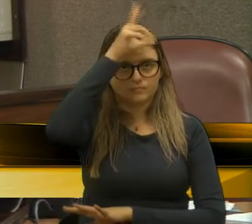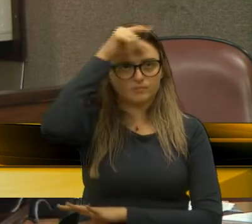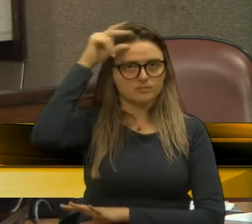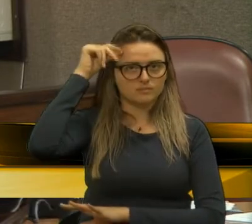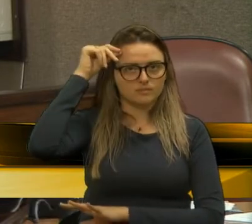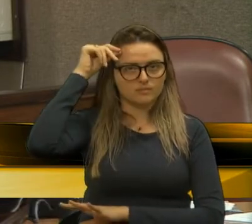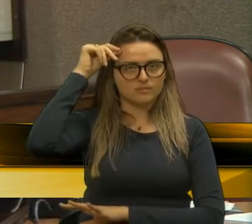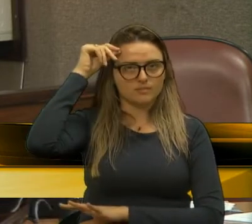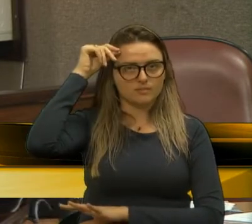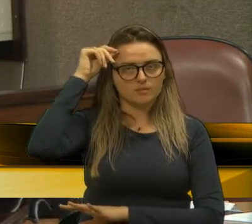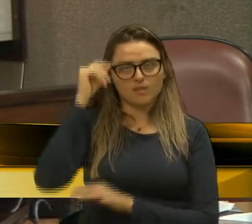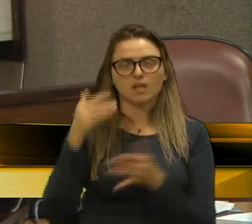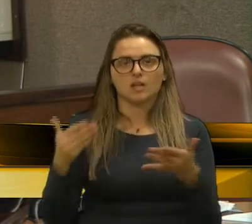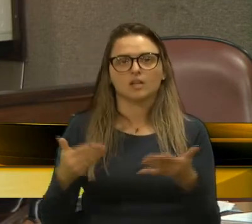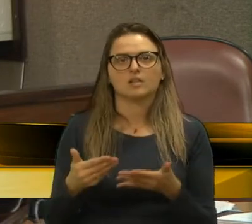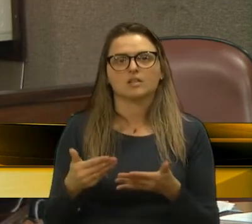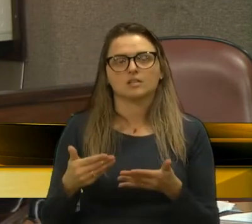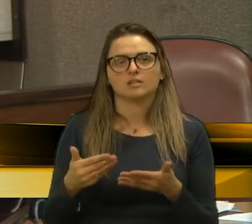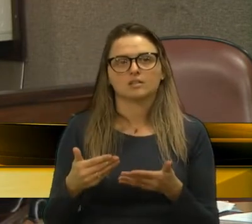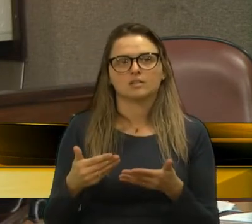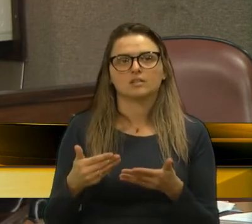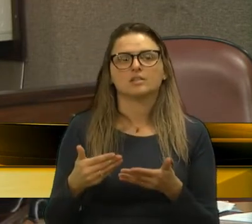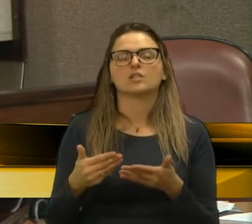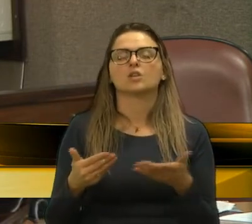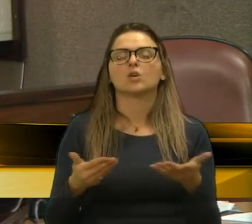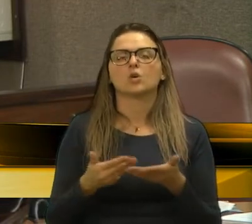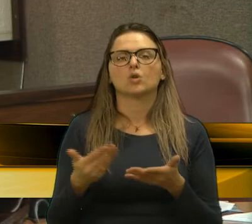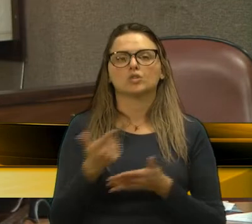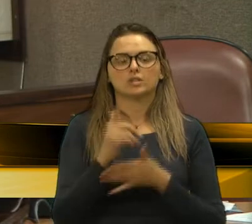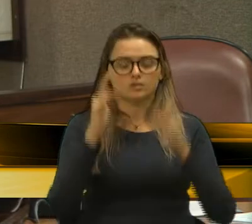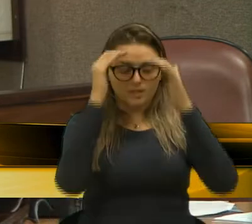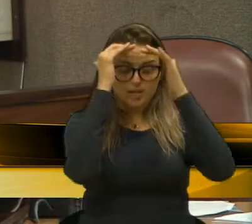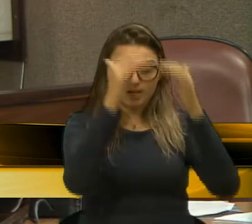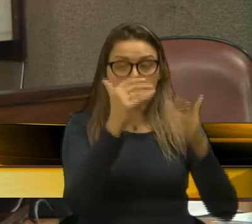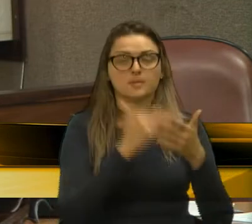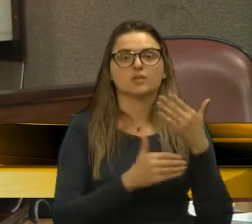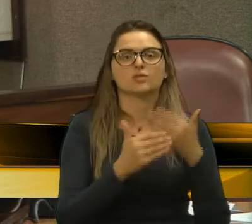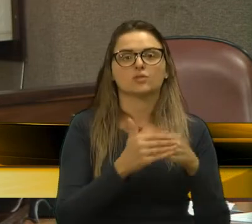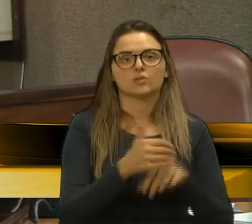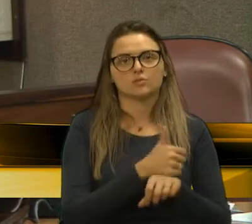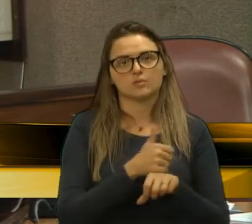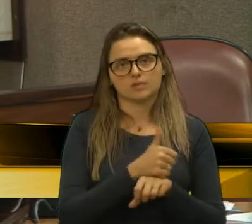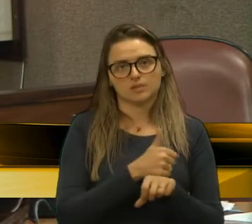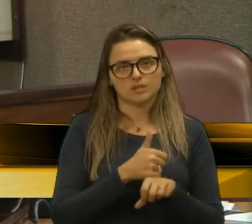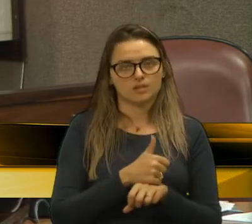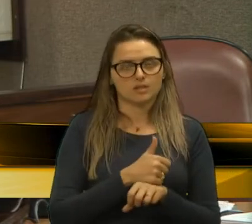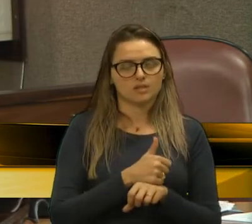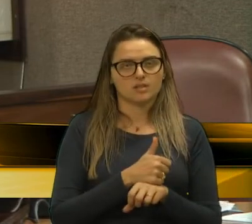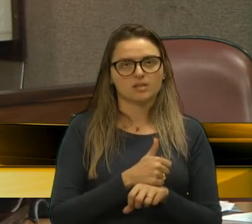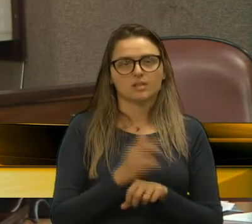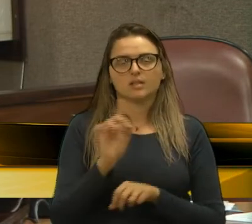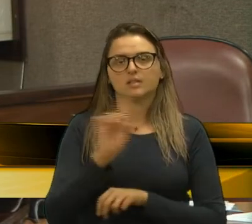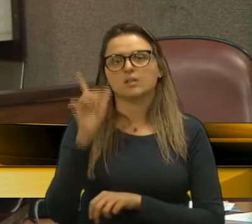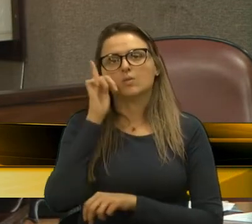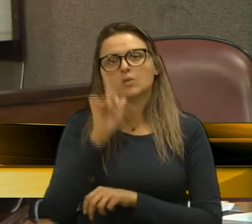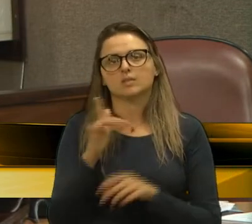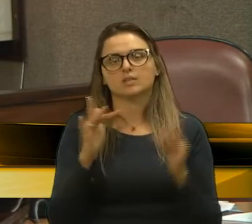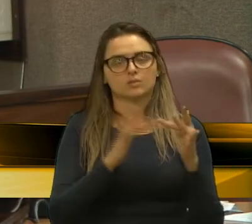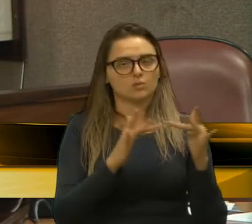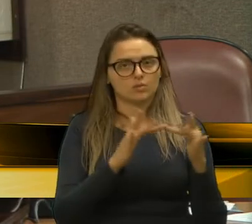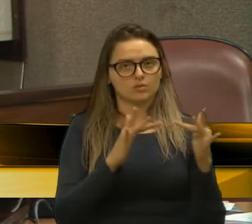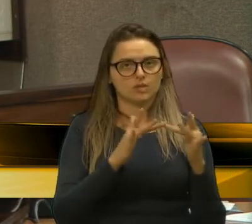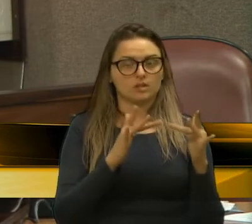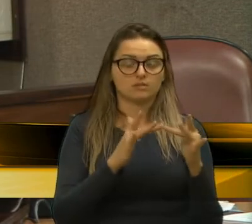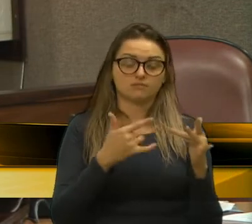hoje o secretário não tem respeito do seu efetivo não estão conseguindo esse diálogo então eu